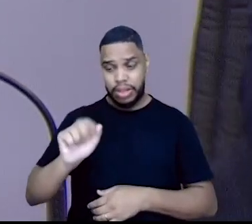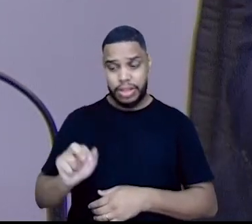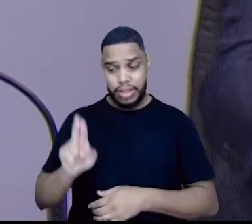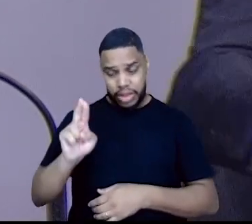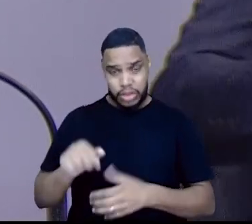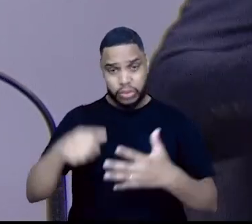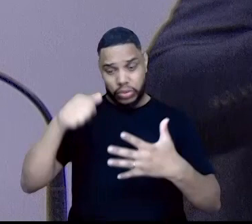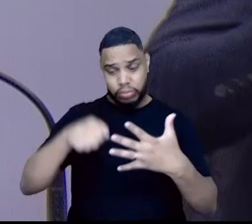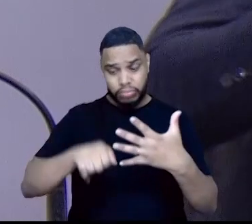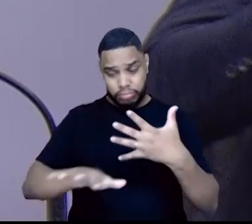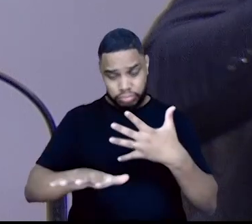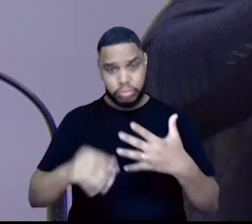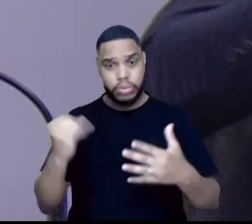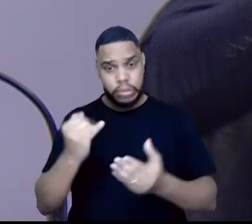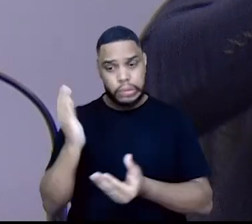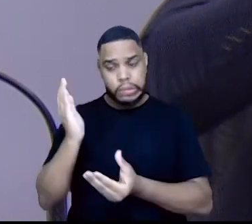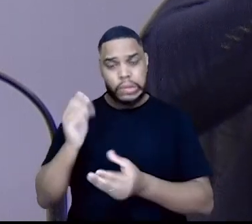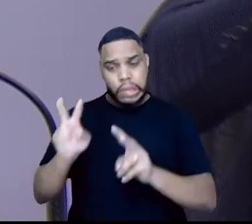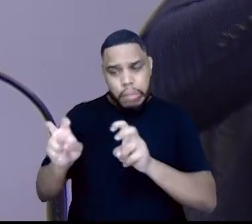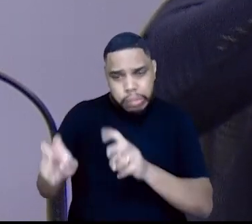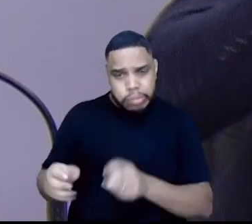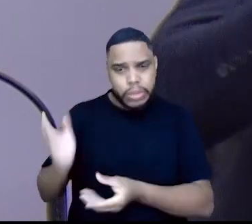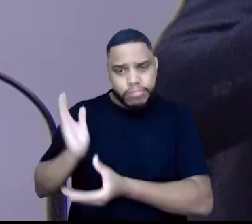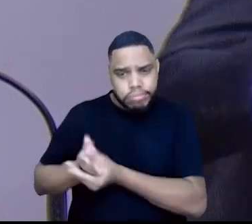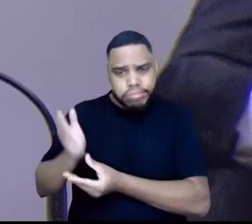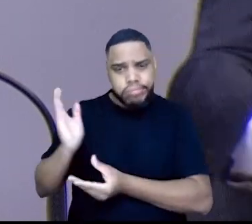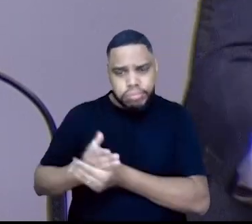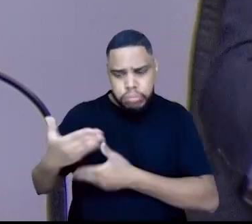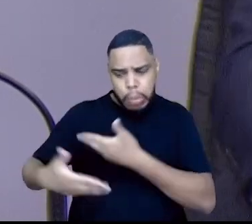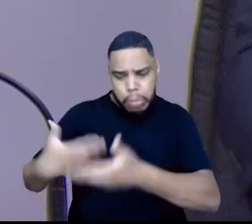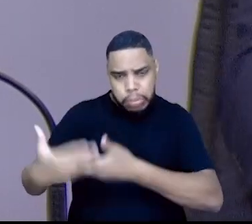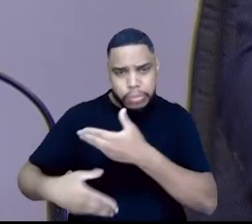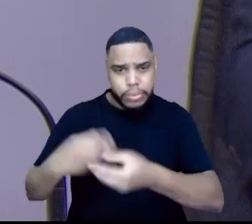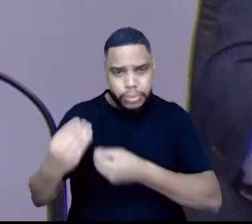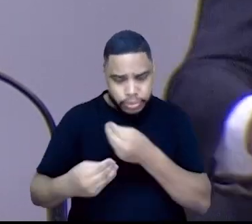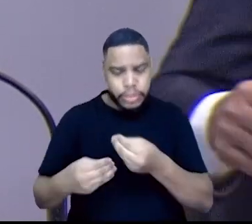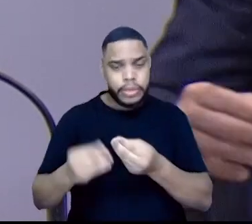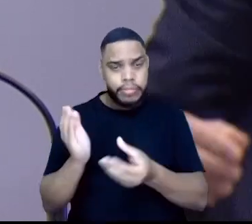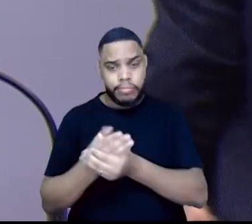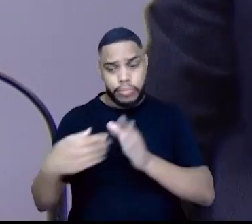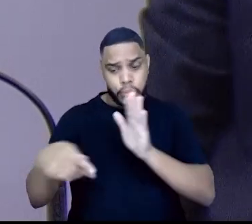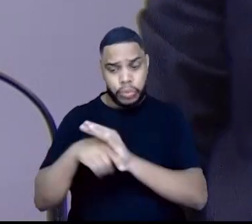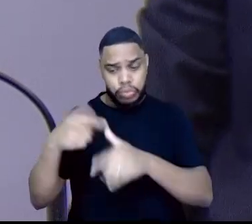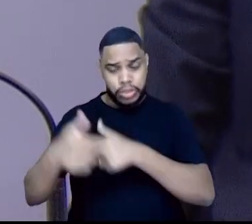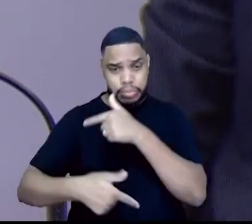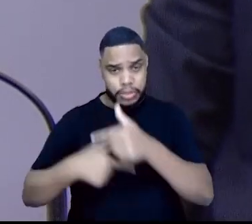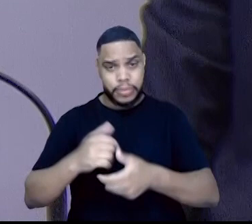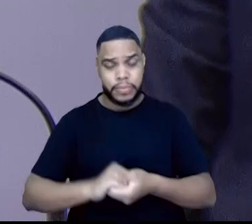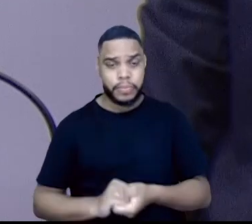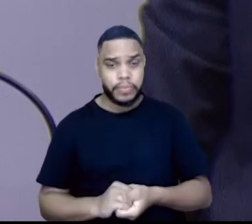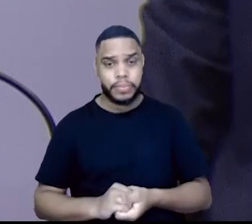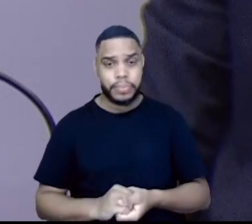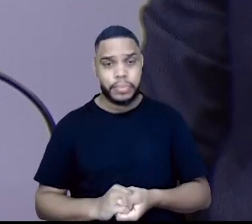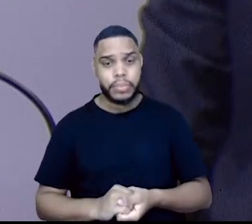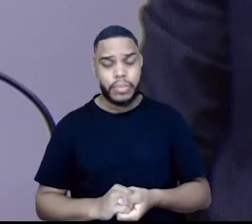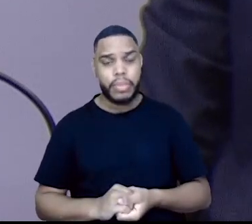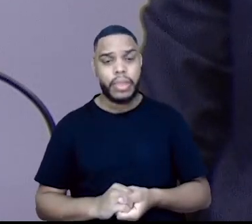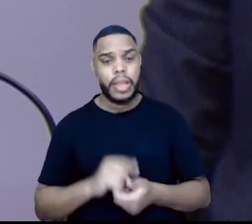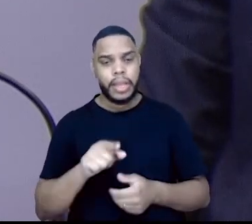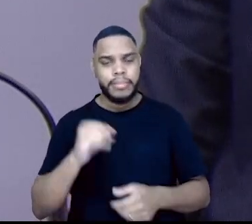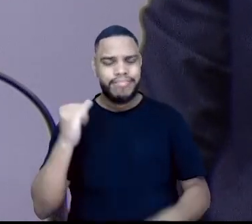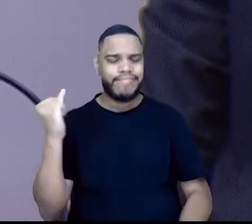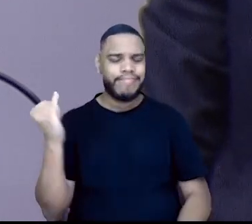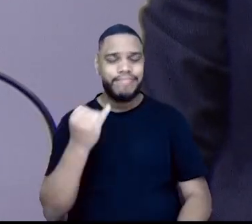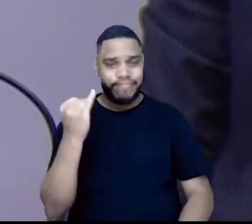o grande volume de assuntos e os desdobramentos fáticos nas ações trabalhistas, seria imprescindível